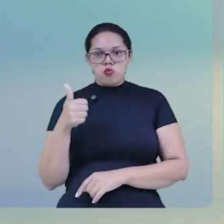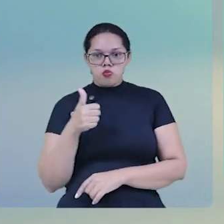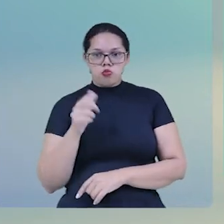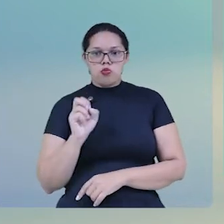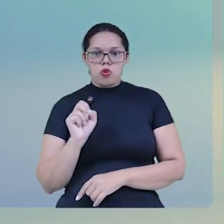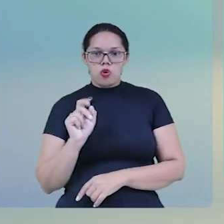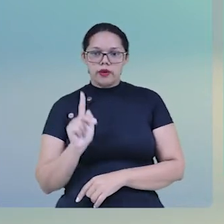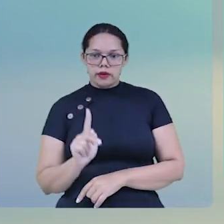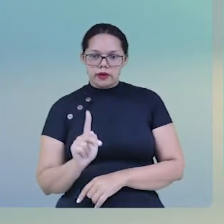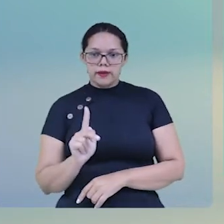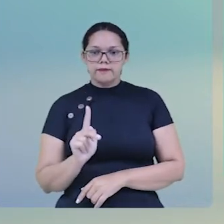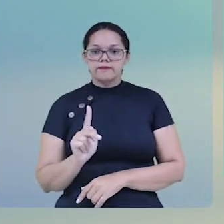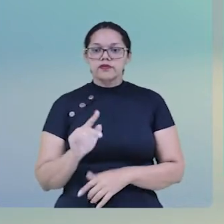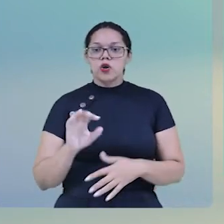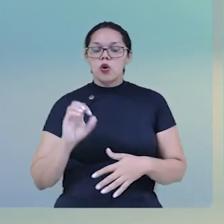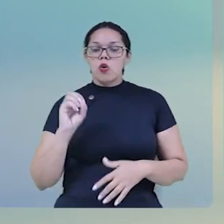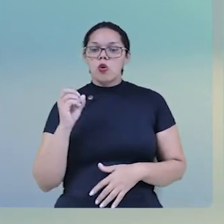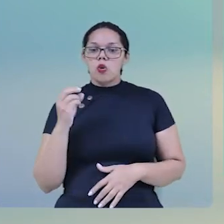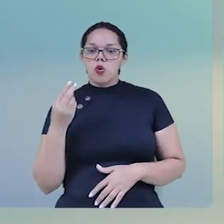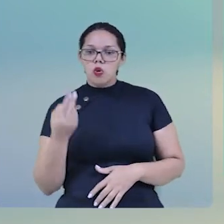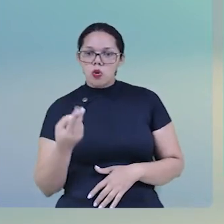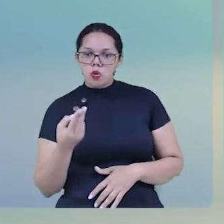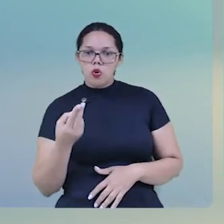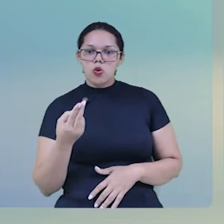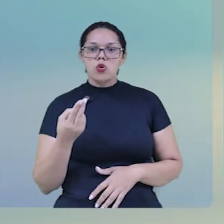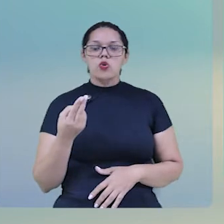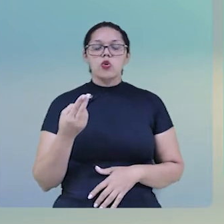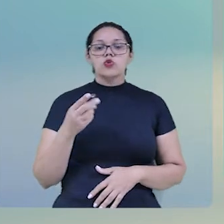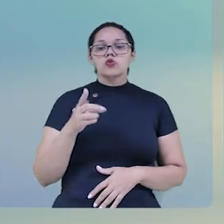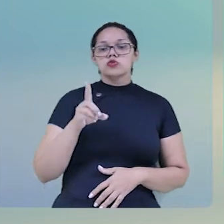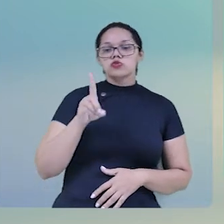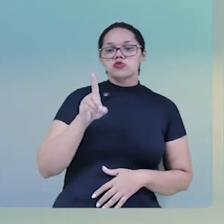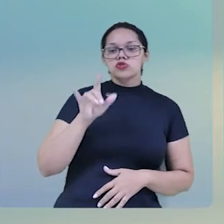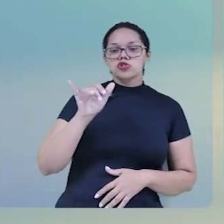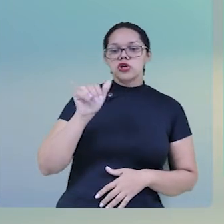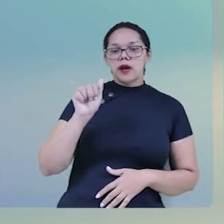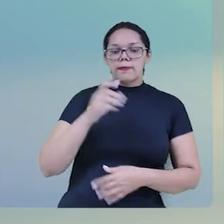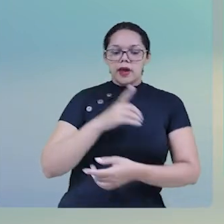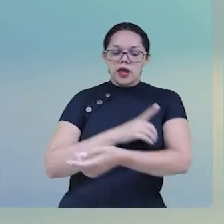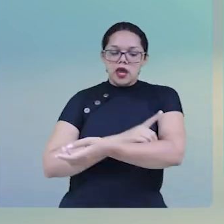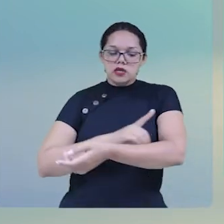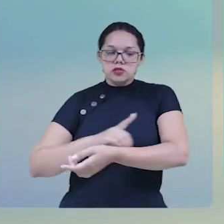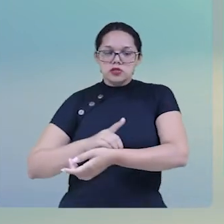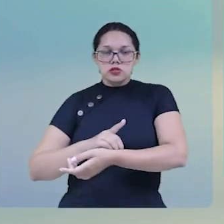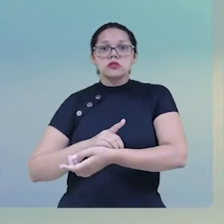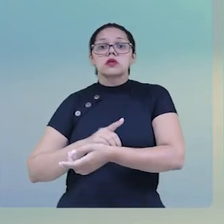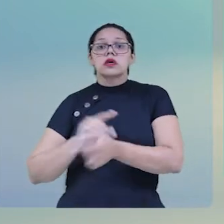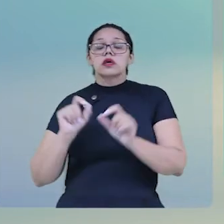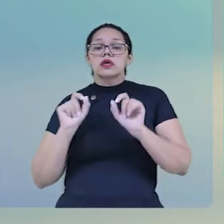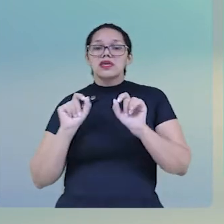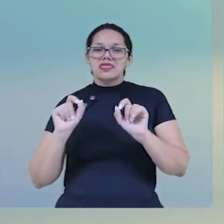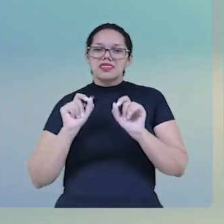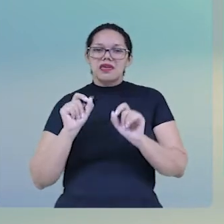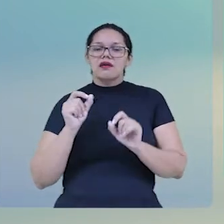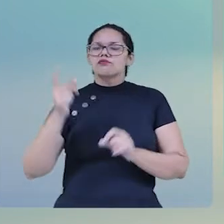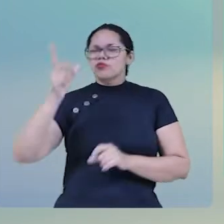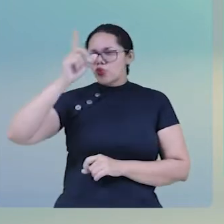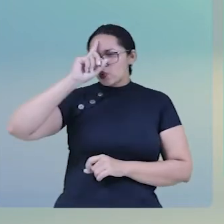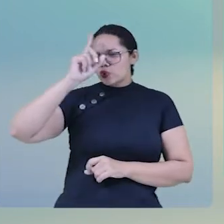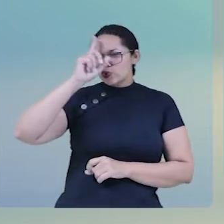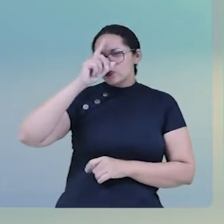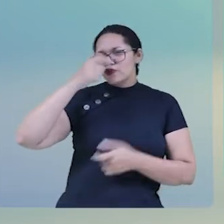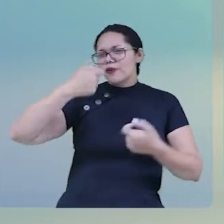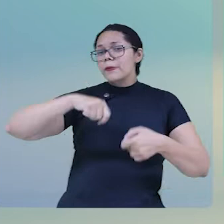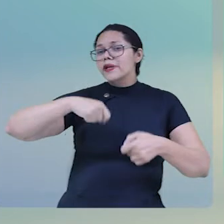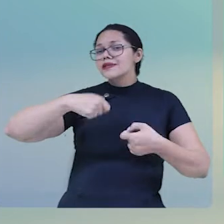1 ou diabéticos insulino-dependentes, em que eles vão precisar todos os